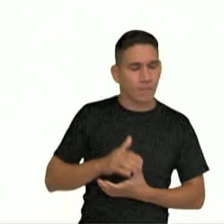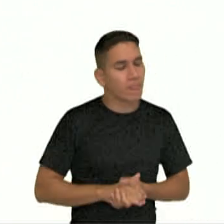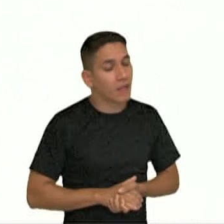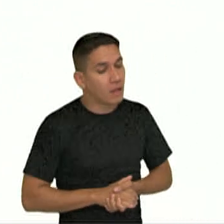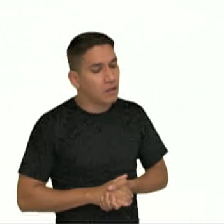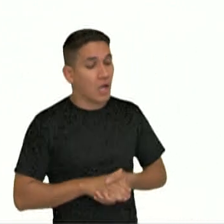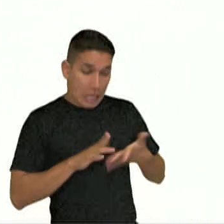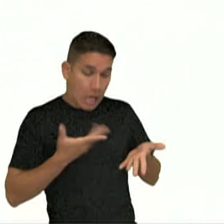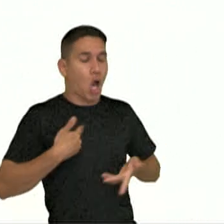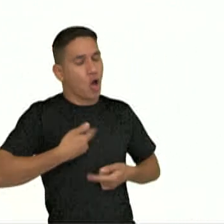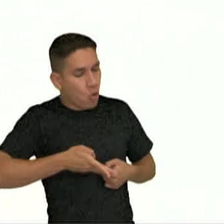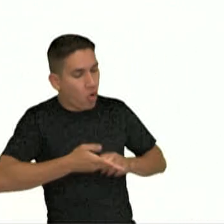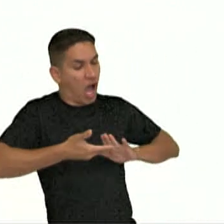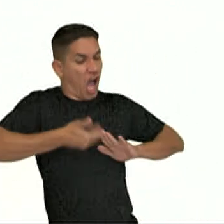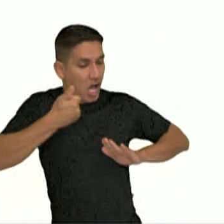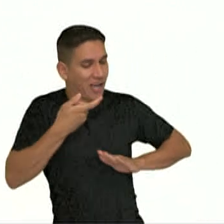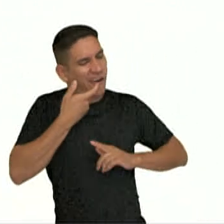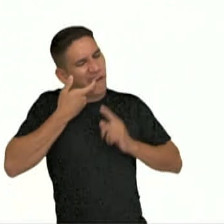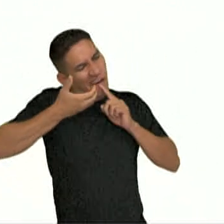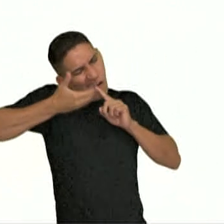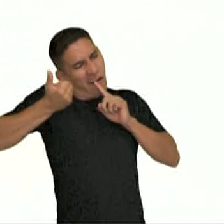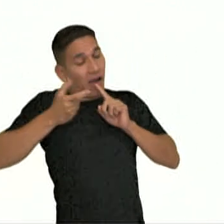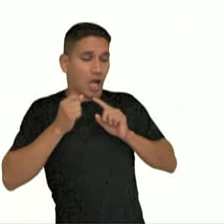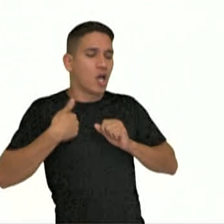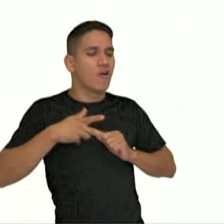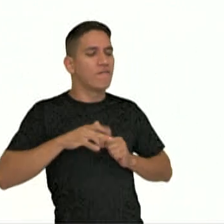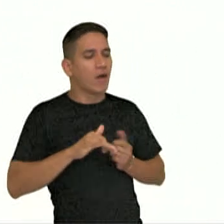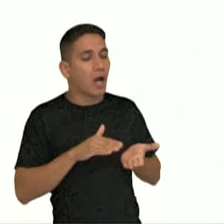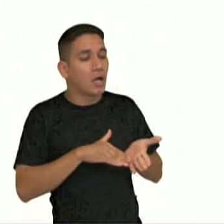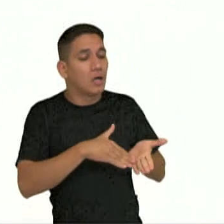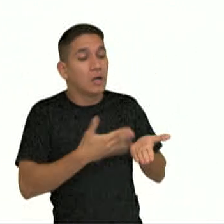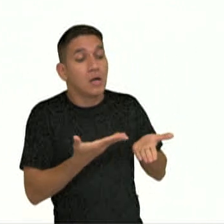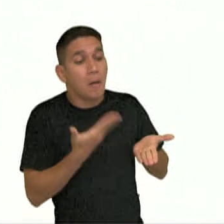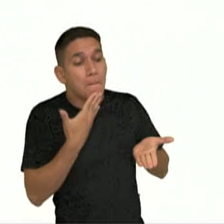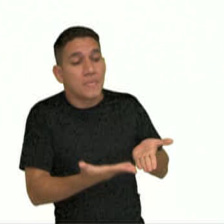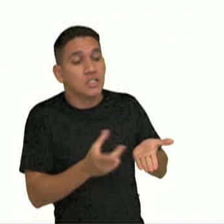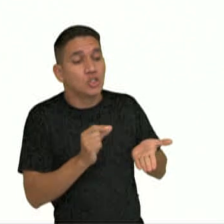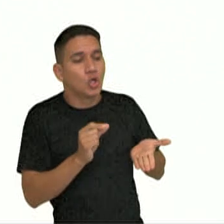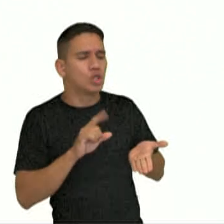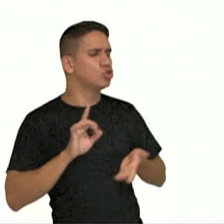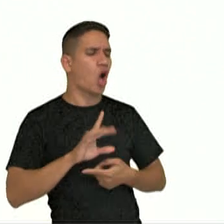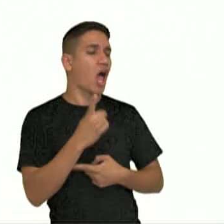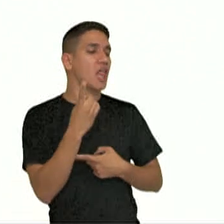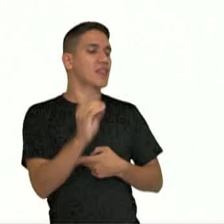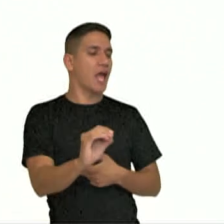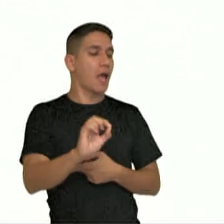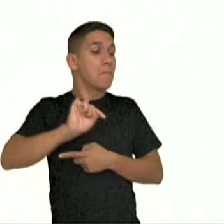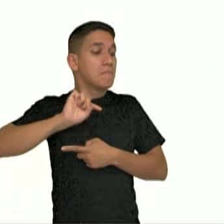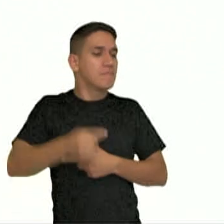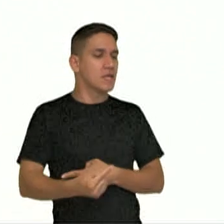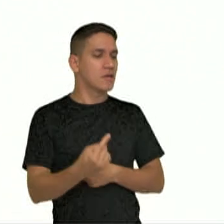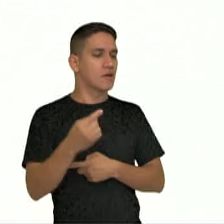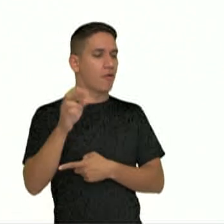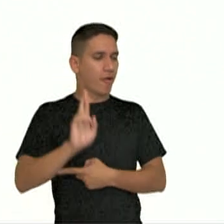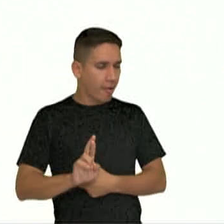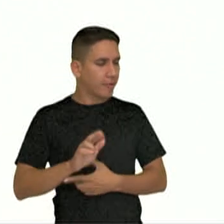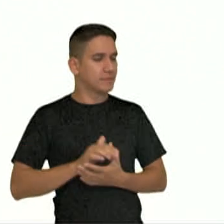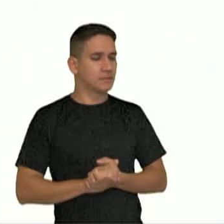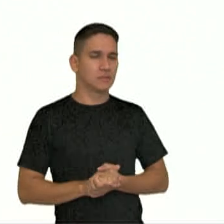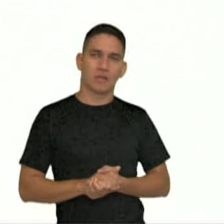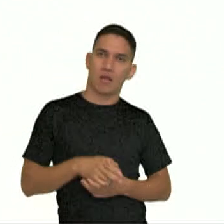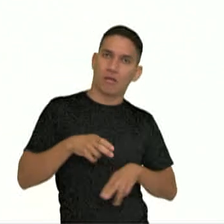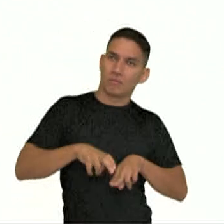para arrancar o seu dente eu vou cobrar apenas 10.000 réis. O